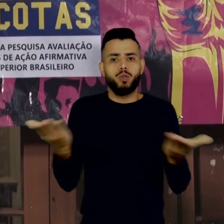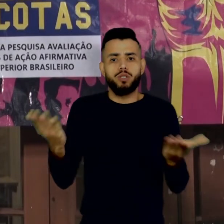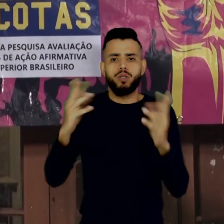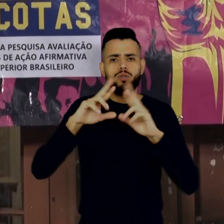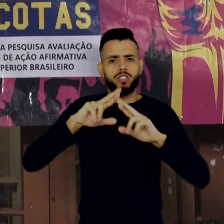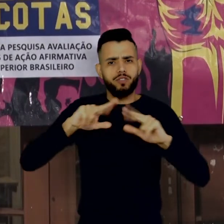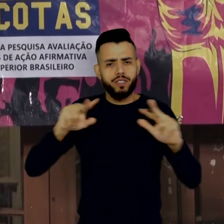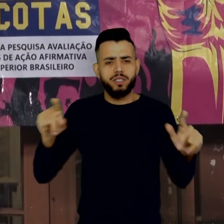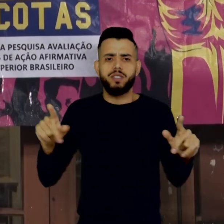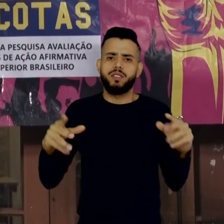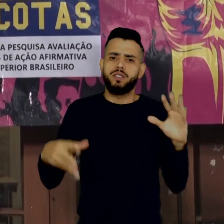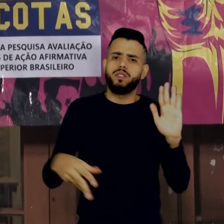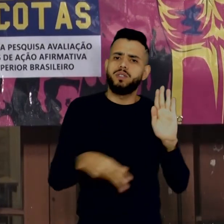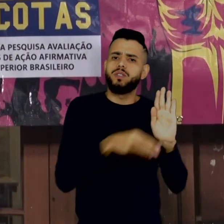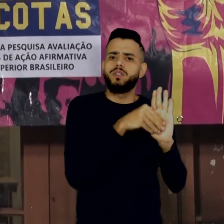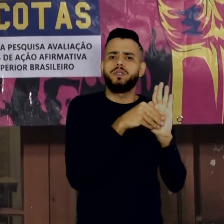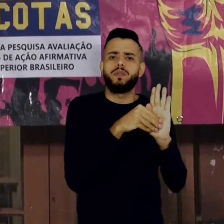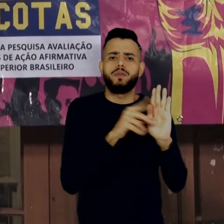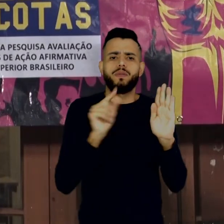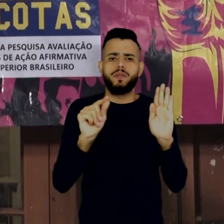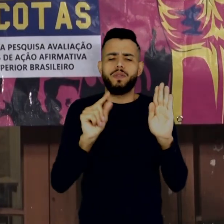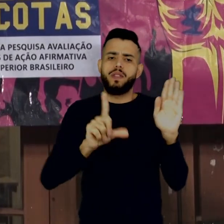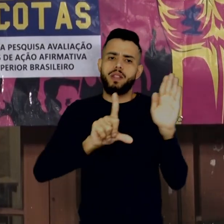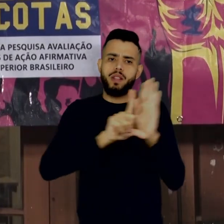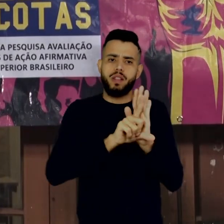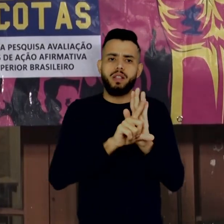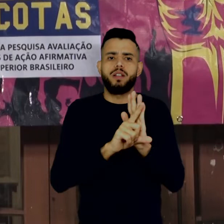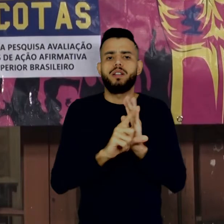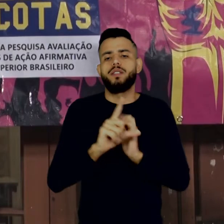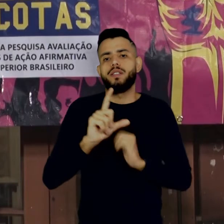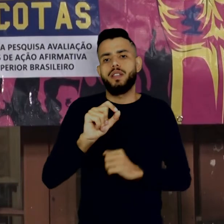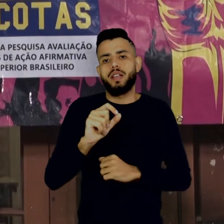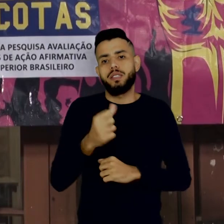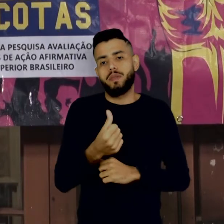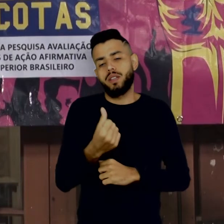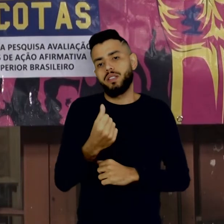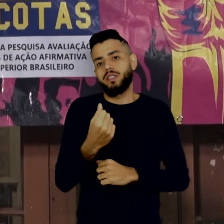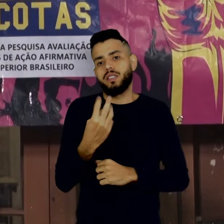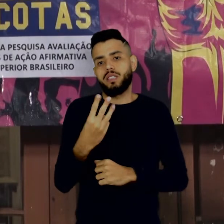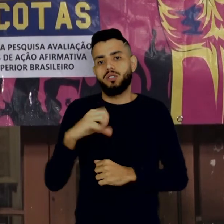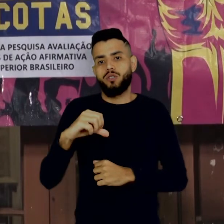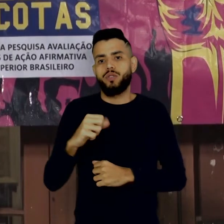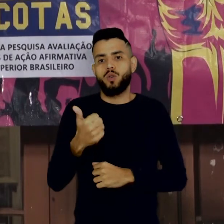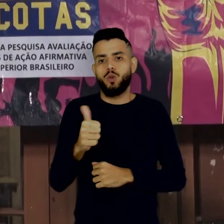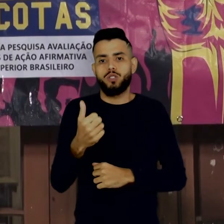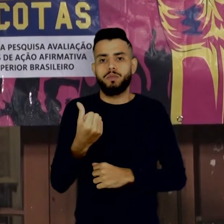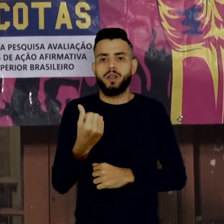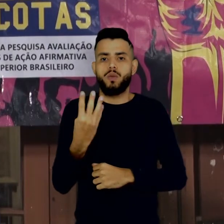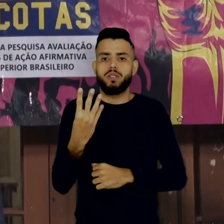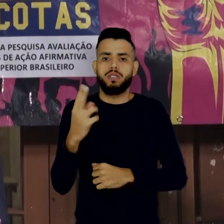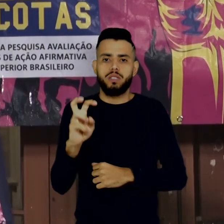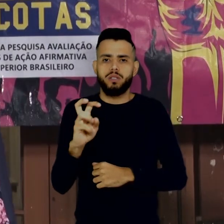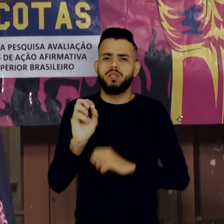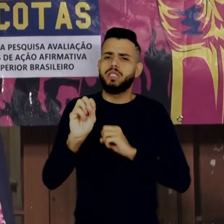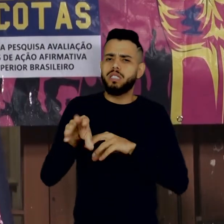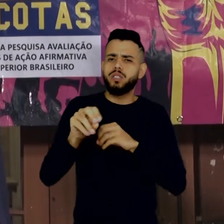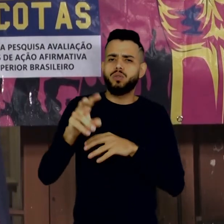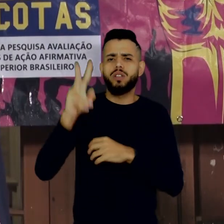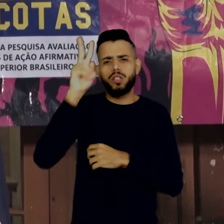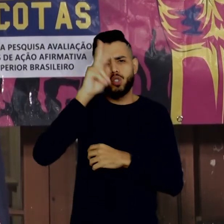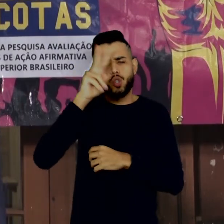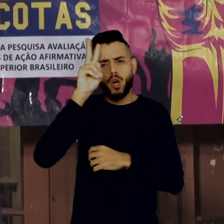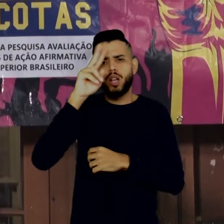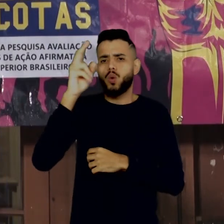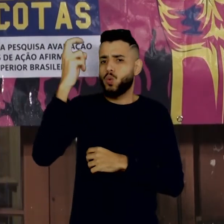diversidade, incluindo a plena implementação das leis 10.639 e 11.645, que tratam do ensino da história e da